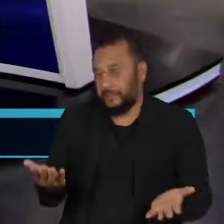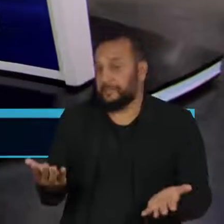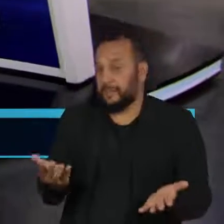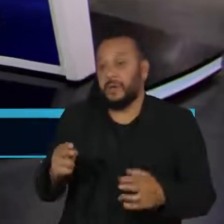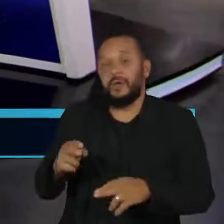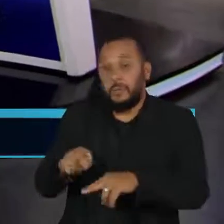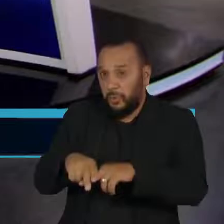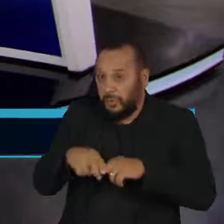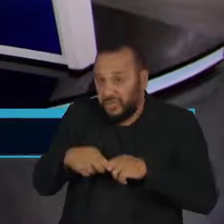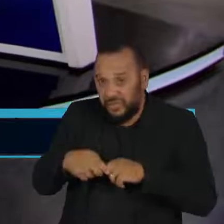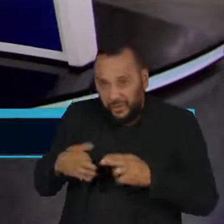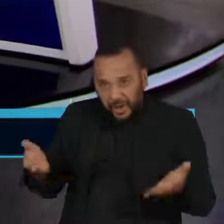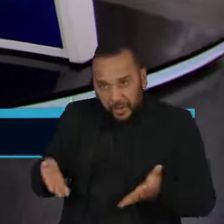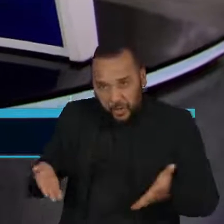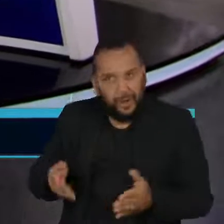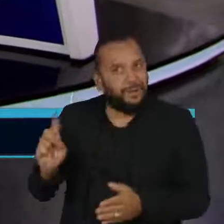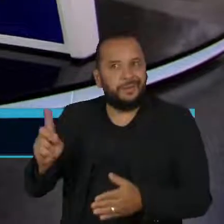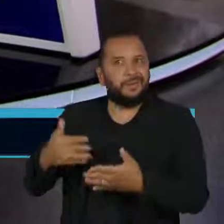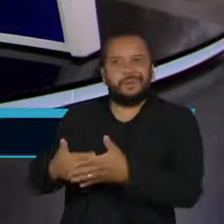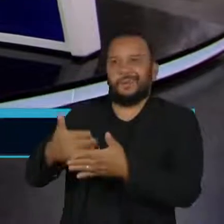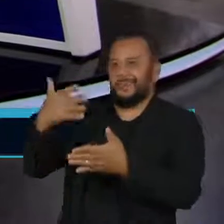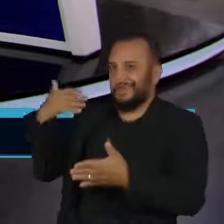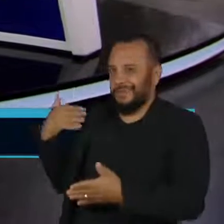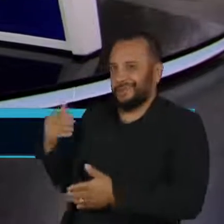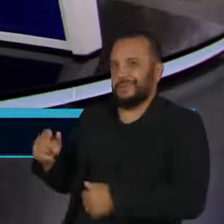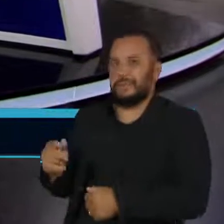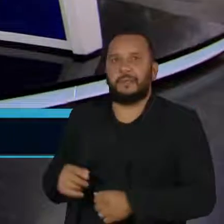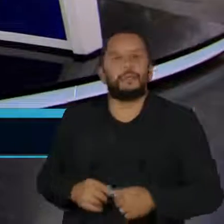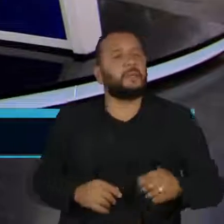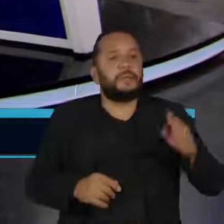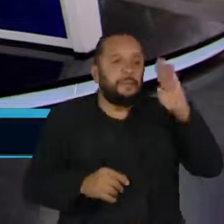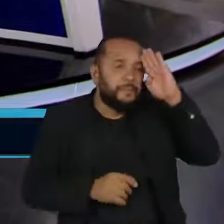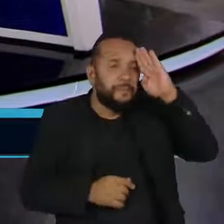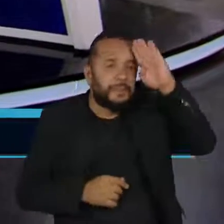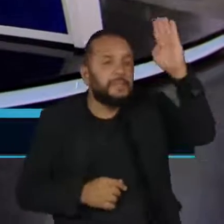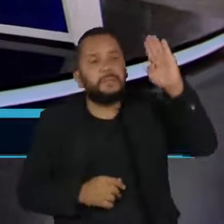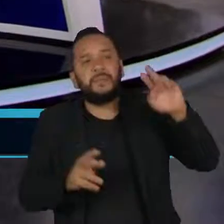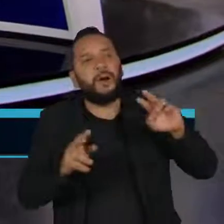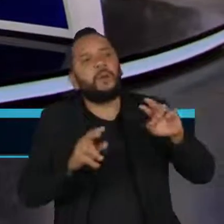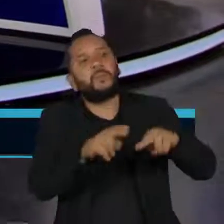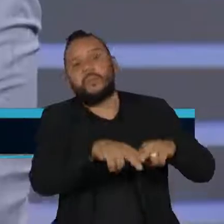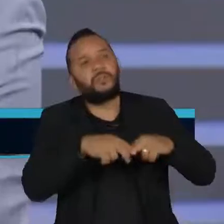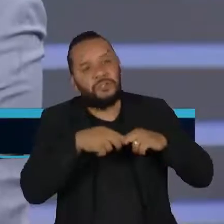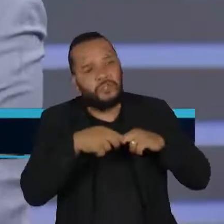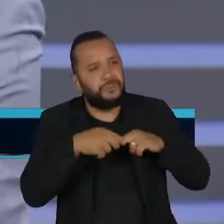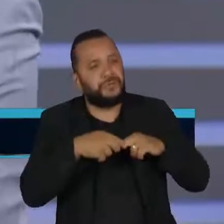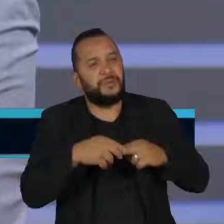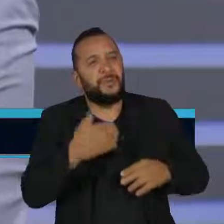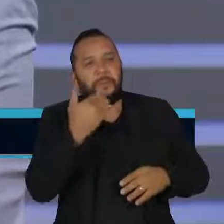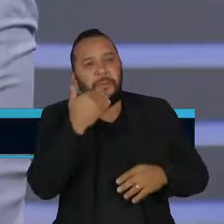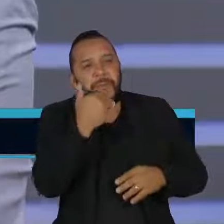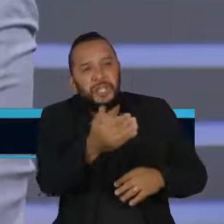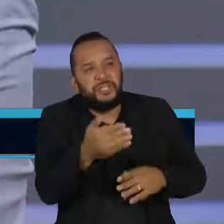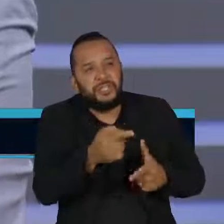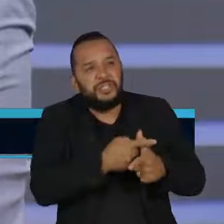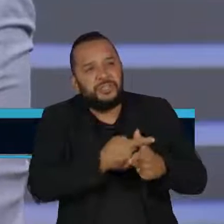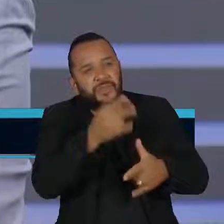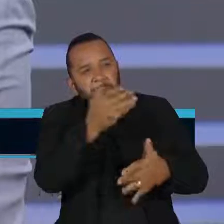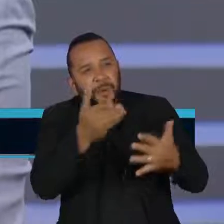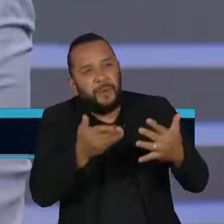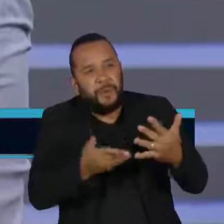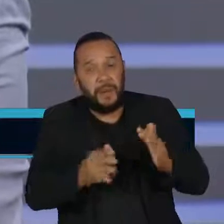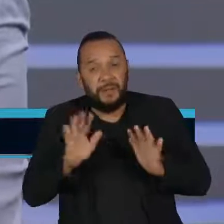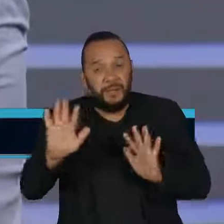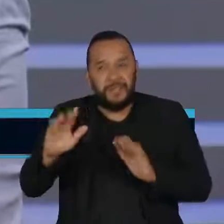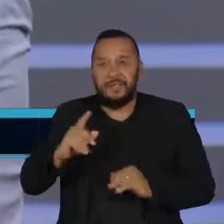são de 2023, são muito anteriores. Qual que é a principal questão que levou a esse aumento? Nesse caso, eu acho que o entrevistador, um